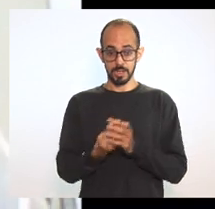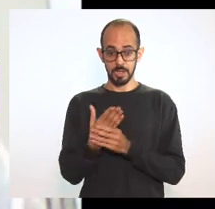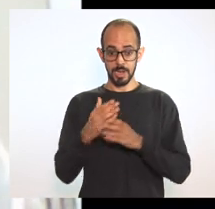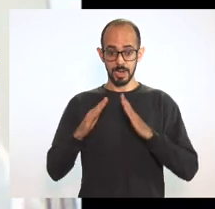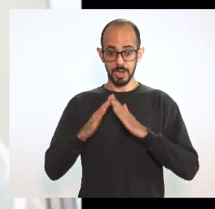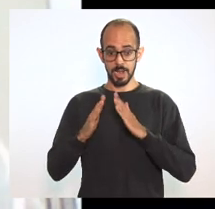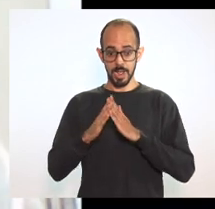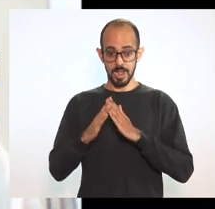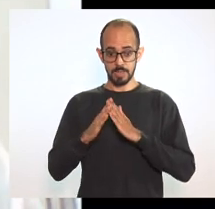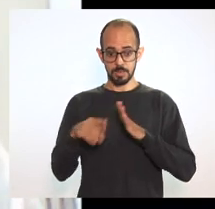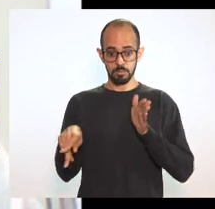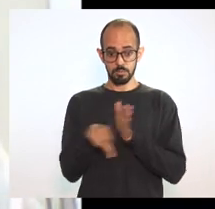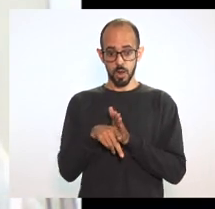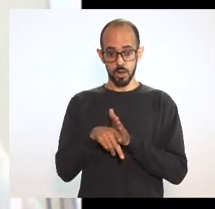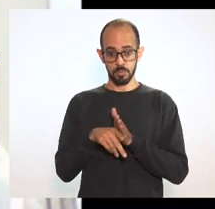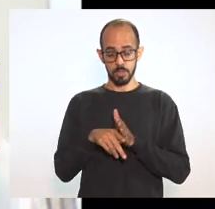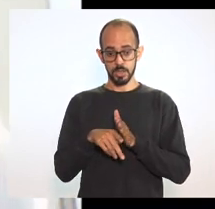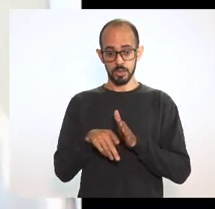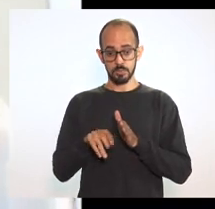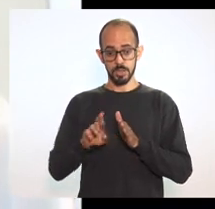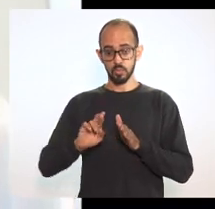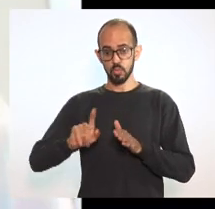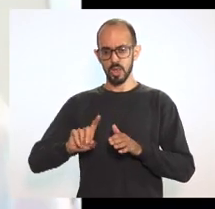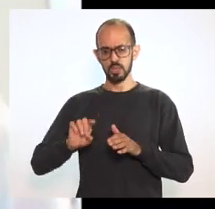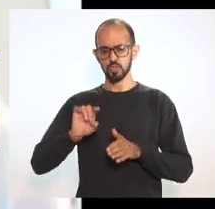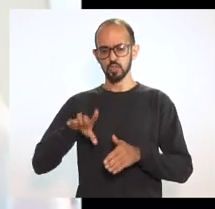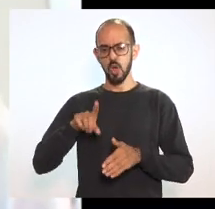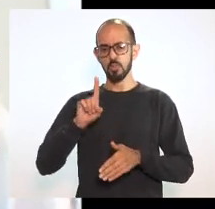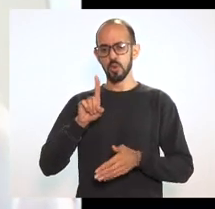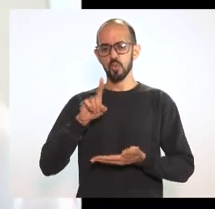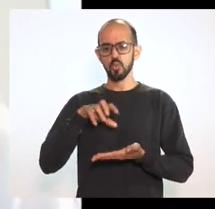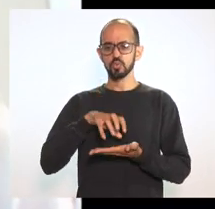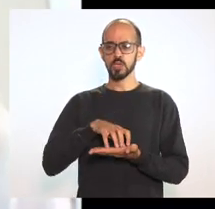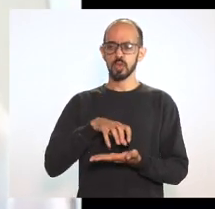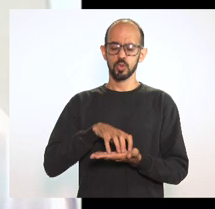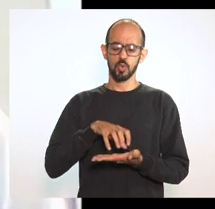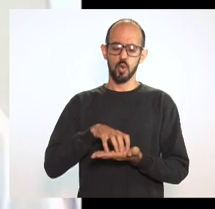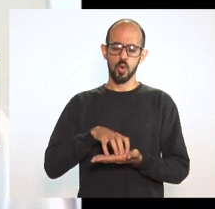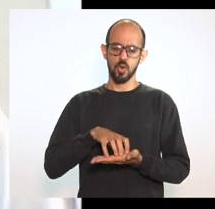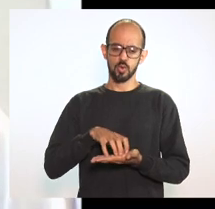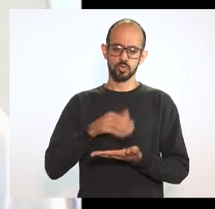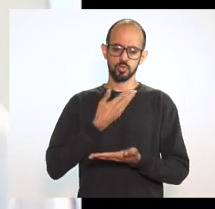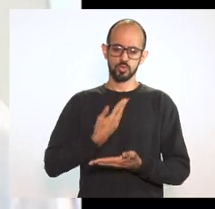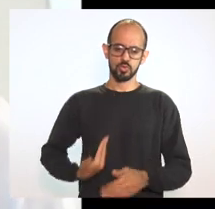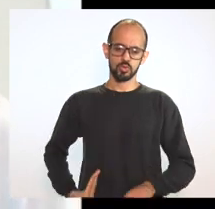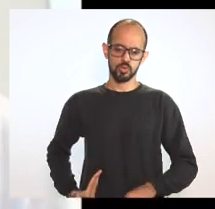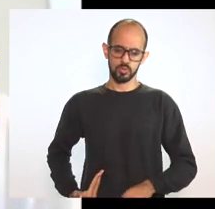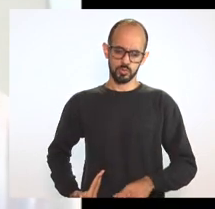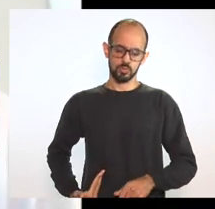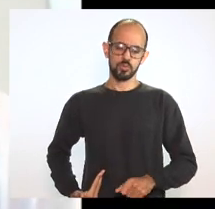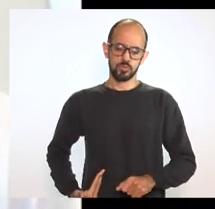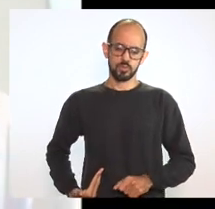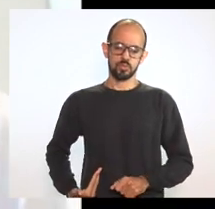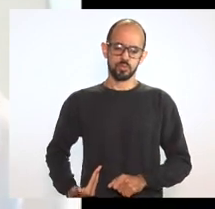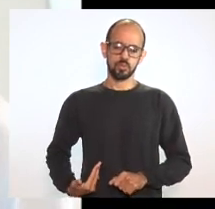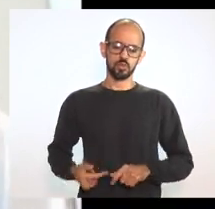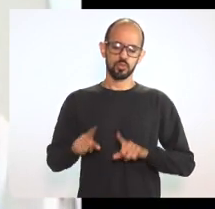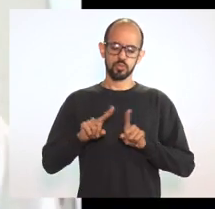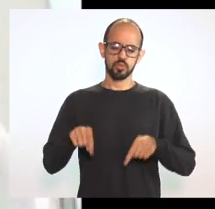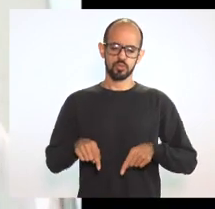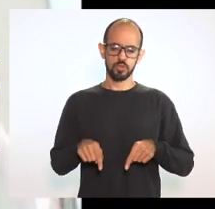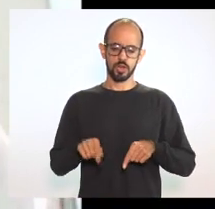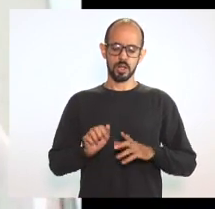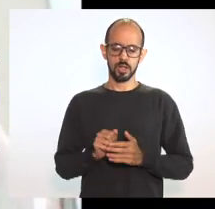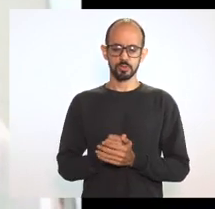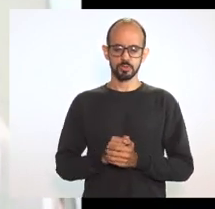nos parece que o mais adequado seja fazer só para um setor dos servidores, mesmo que esse possa ser o setor prioritário. Nos parece que tem que ser para o conjunto